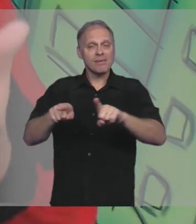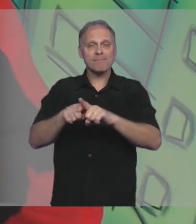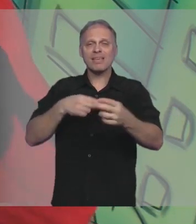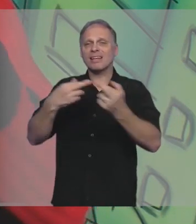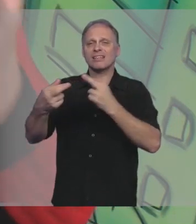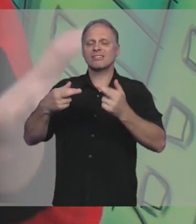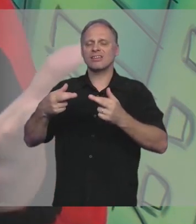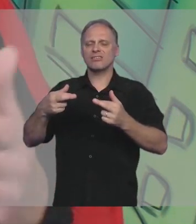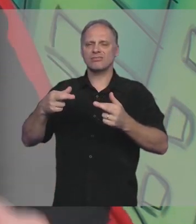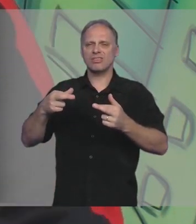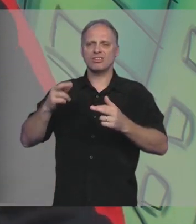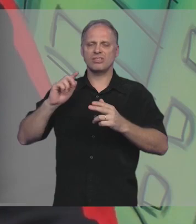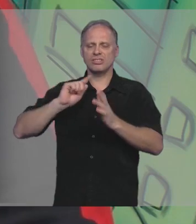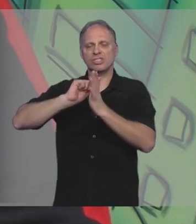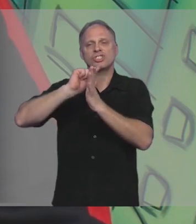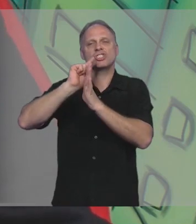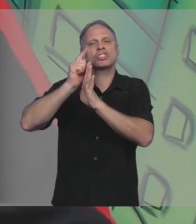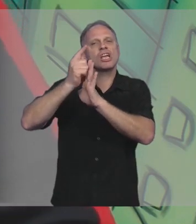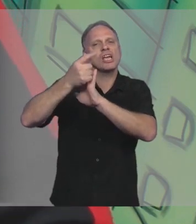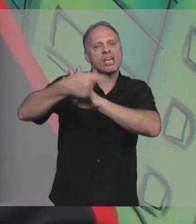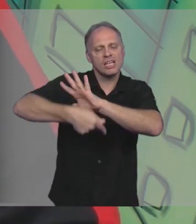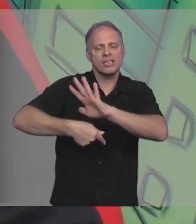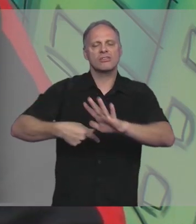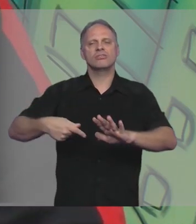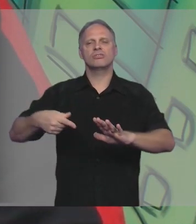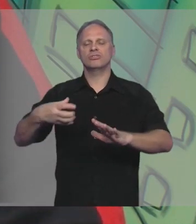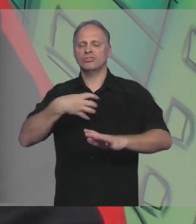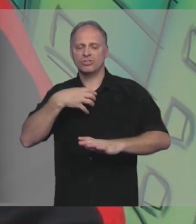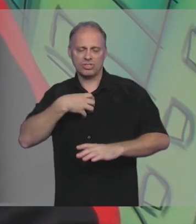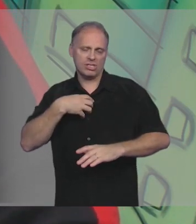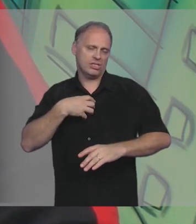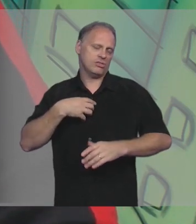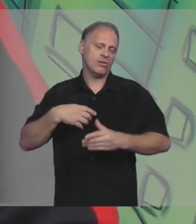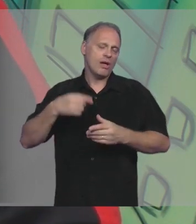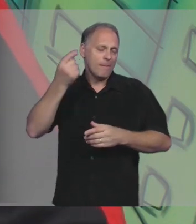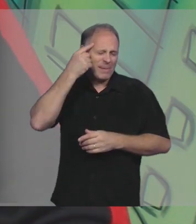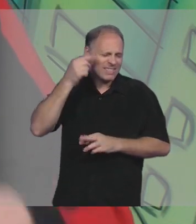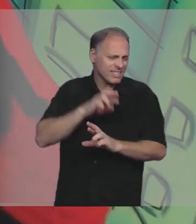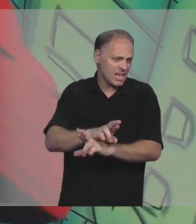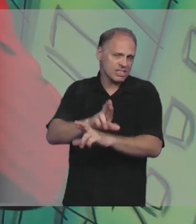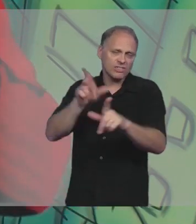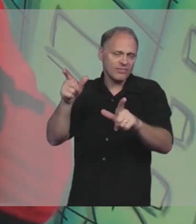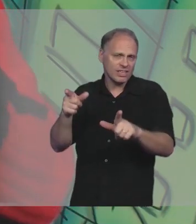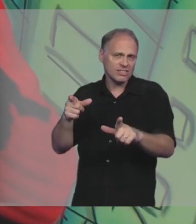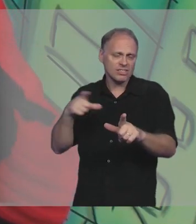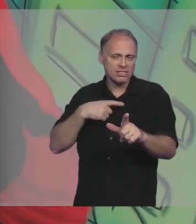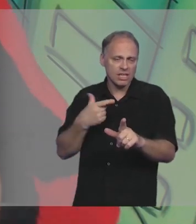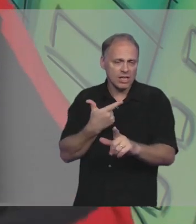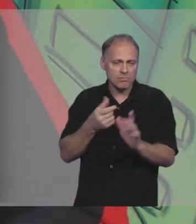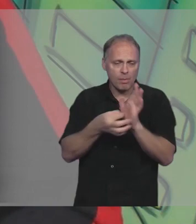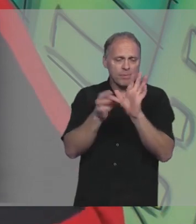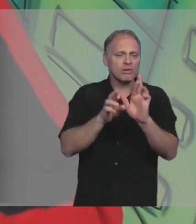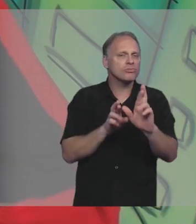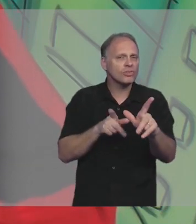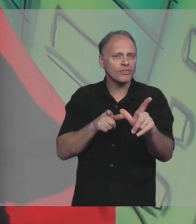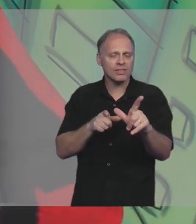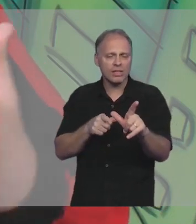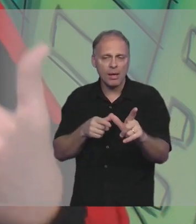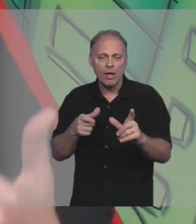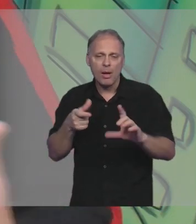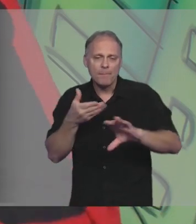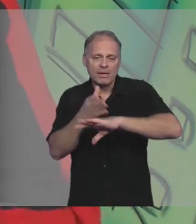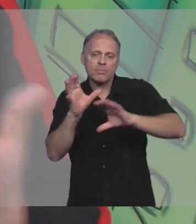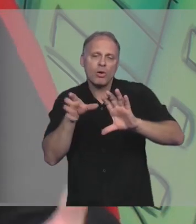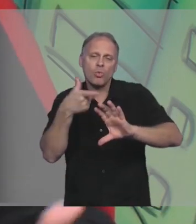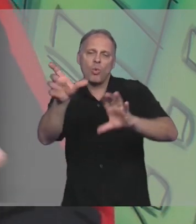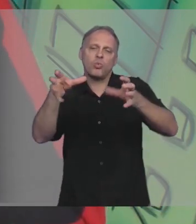de gênero e sexo, seja em relação a pensar diferente, a ter outra opinião, a pertencer a outros